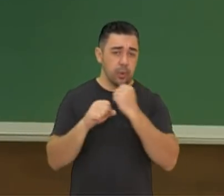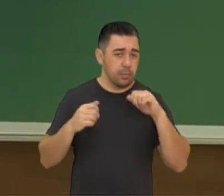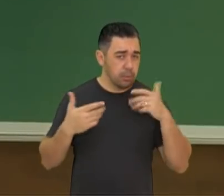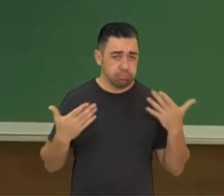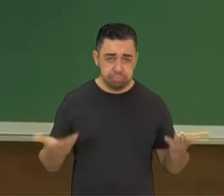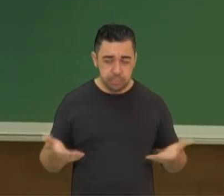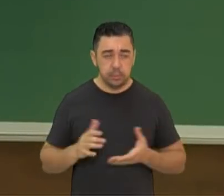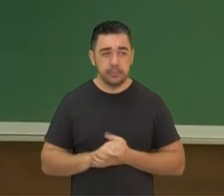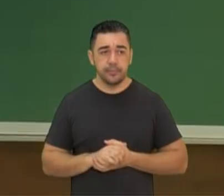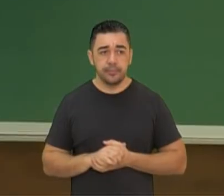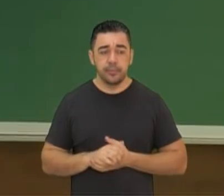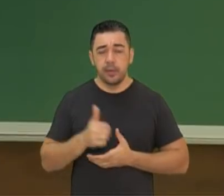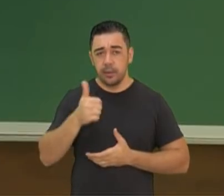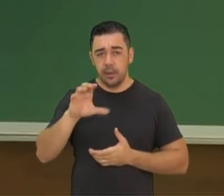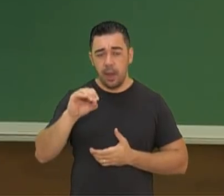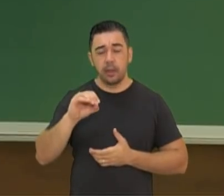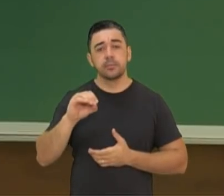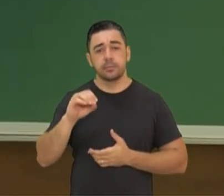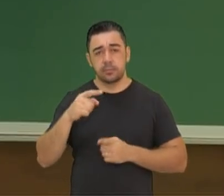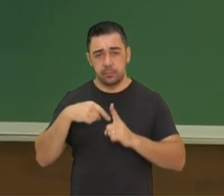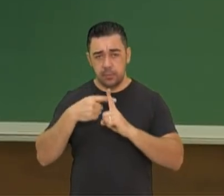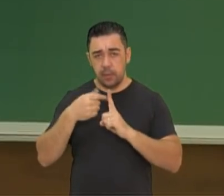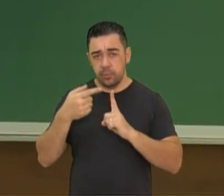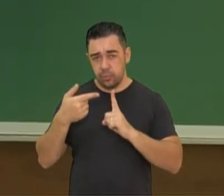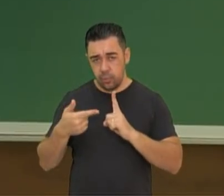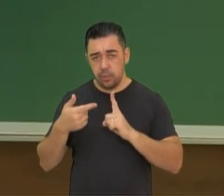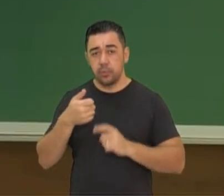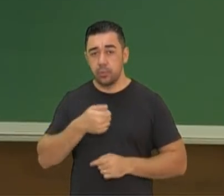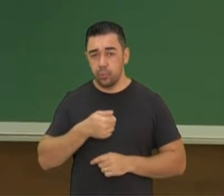eles. 10 mais 2, 12a.